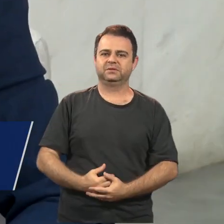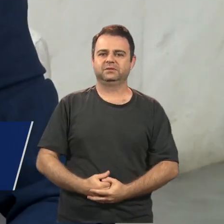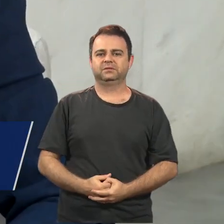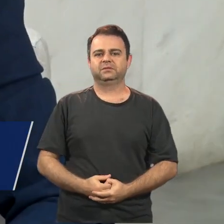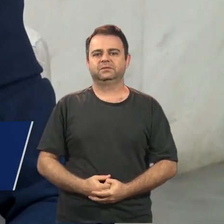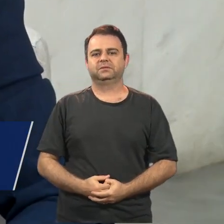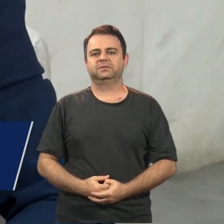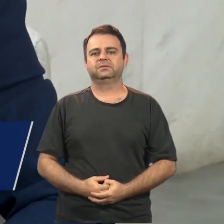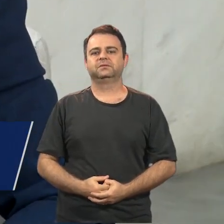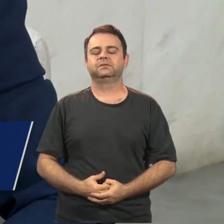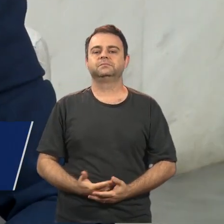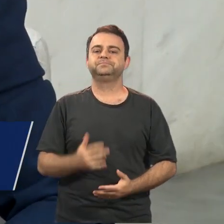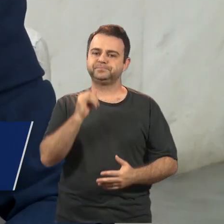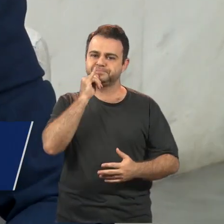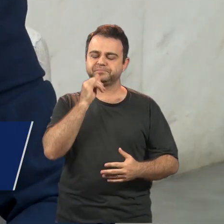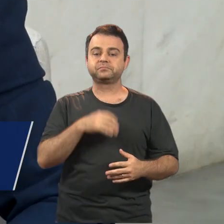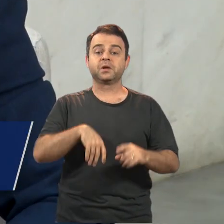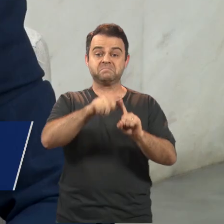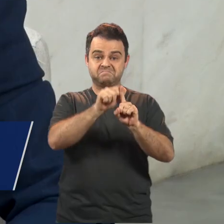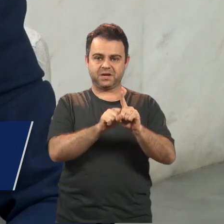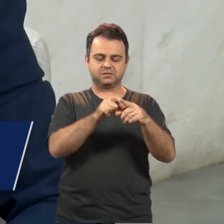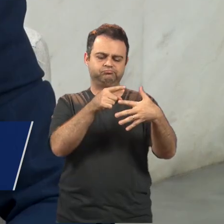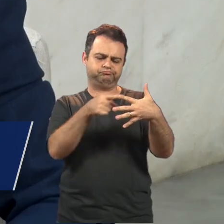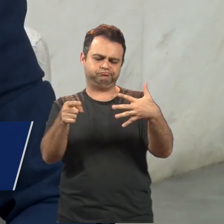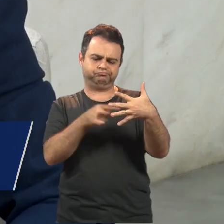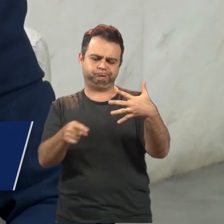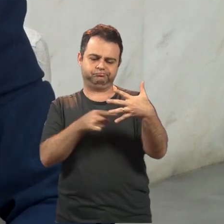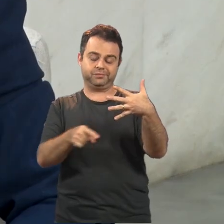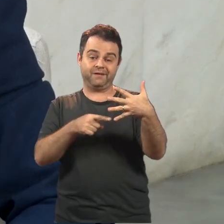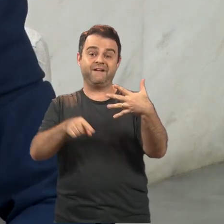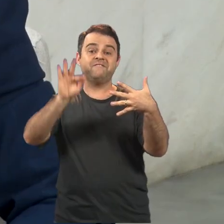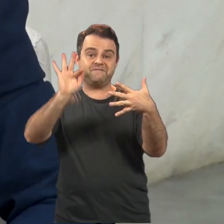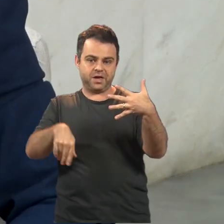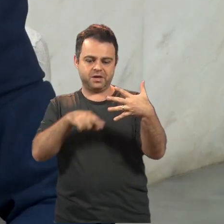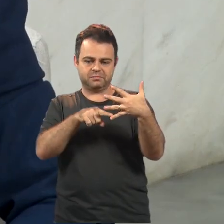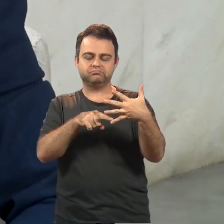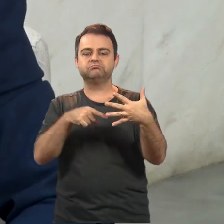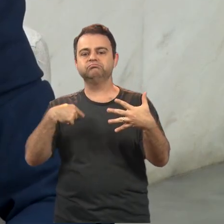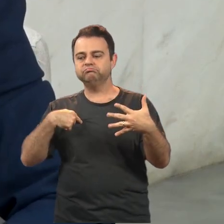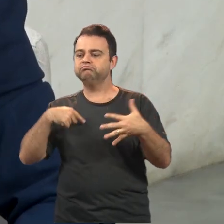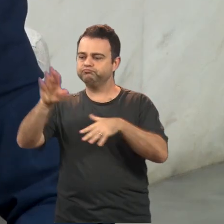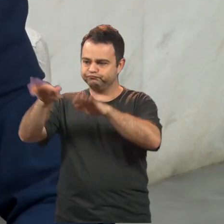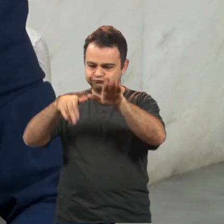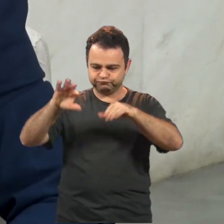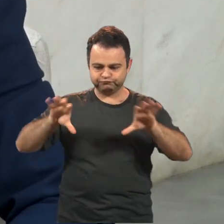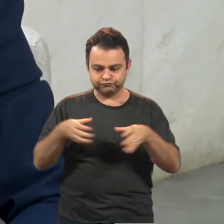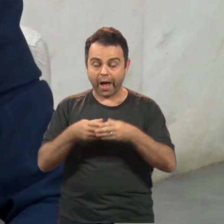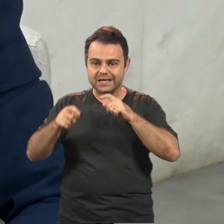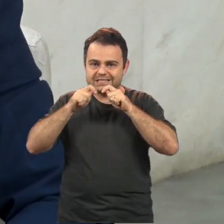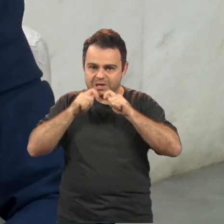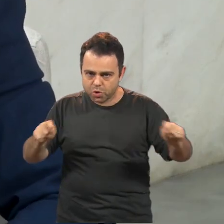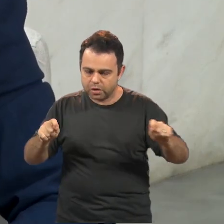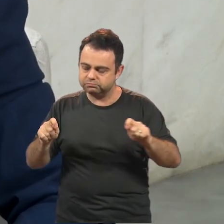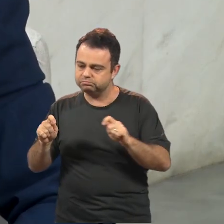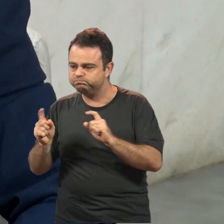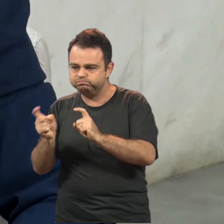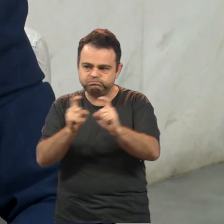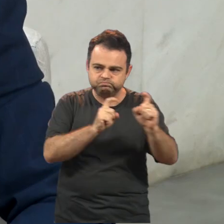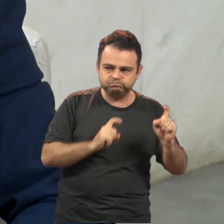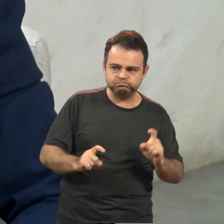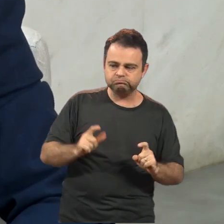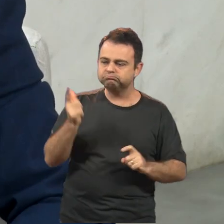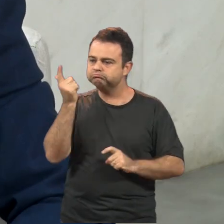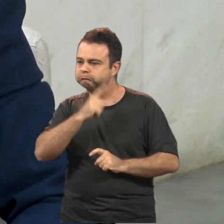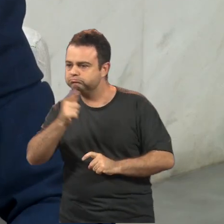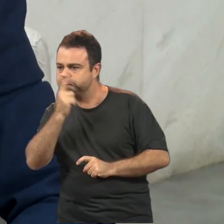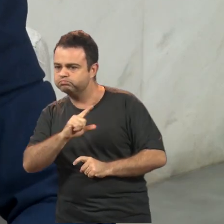Todo final de mês nós sempre realizamos um balanço, tá? E é importante esse balanço para você entender que caminho seguir, se está no caminho certo, se de fato está atendendo,